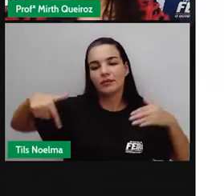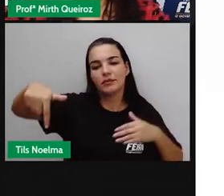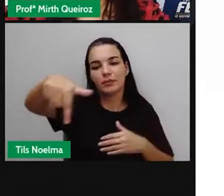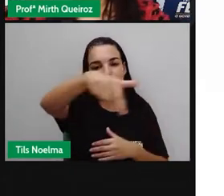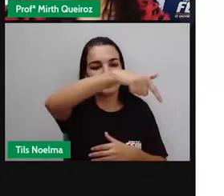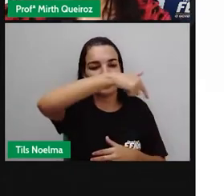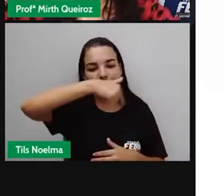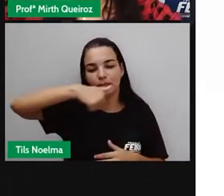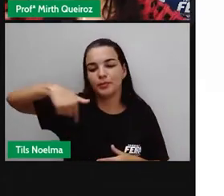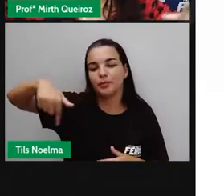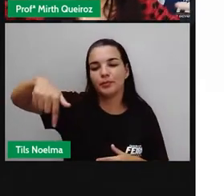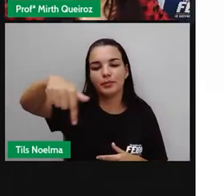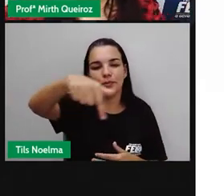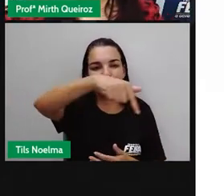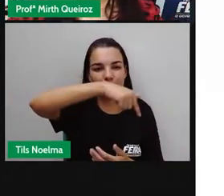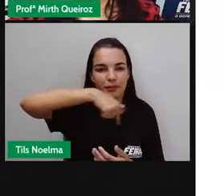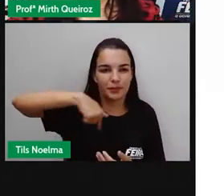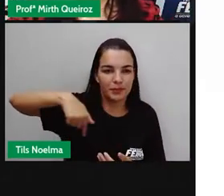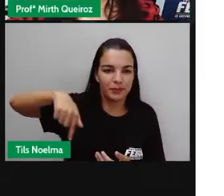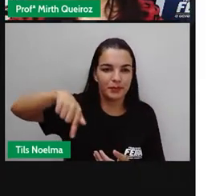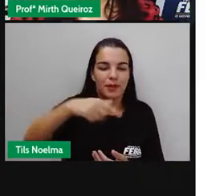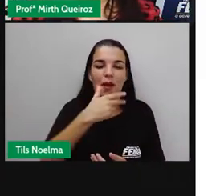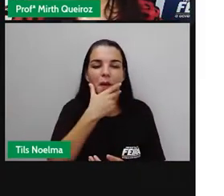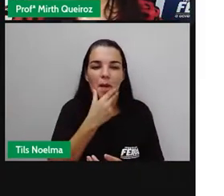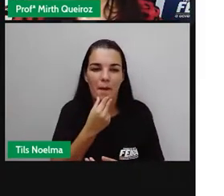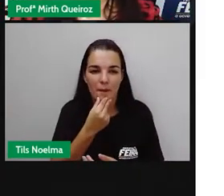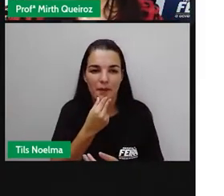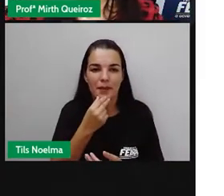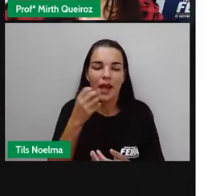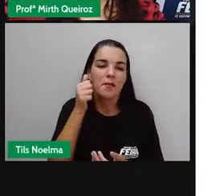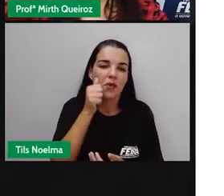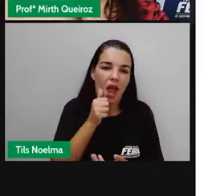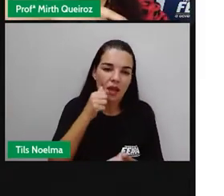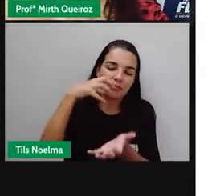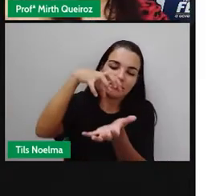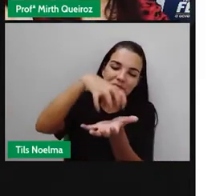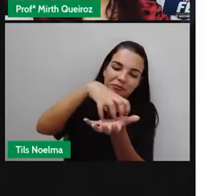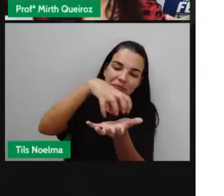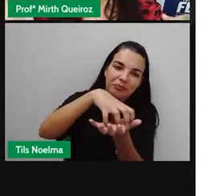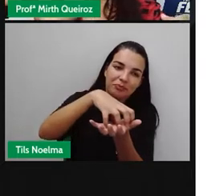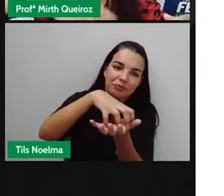damas no centro e os cavalheiros aqui por fora, e